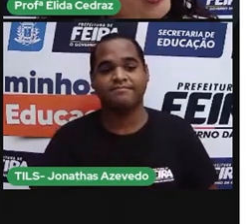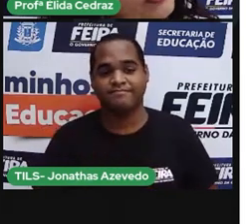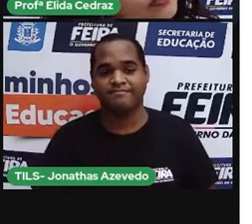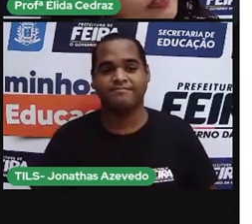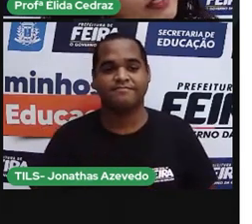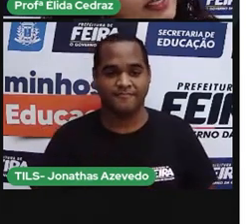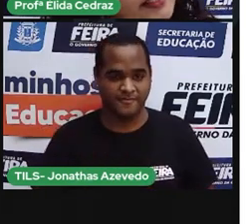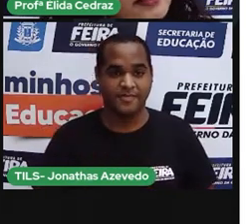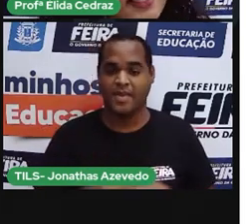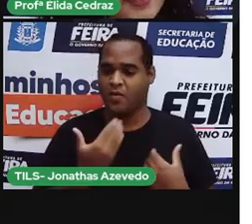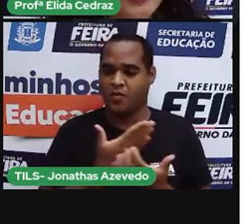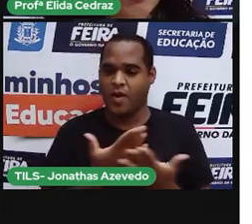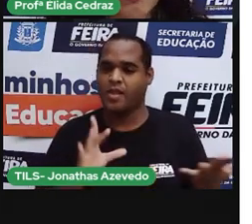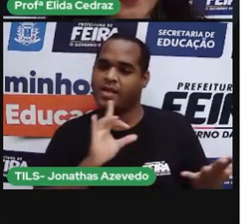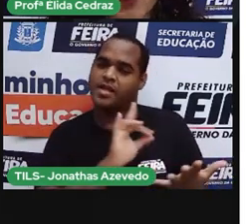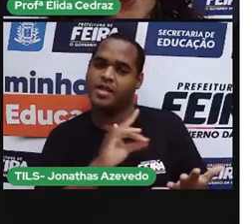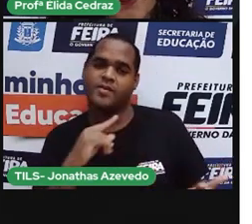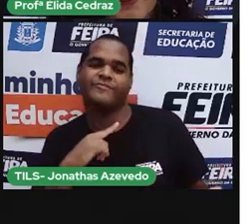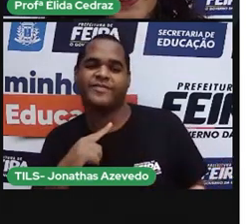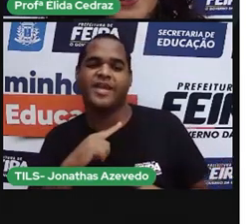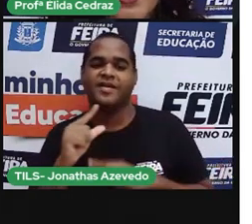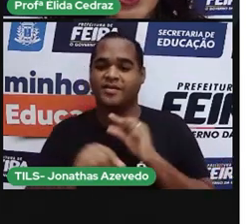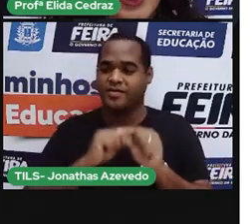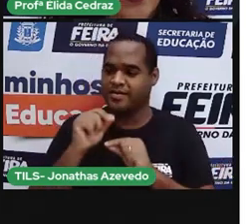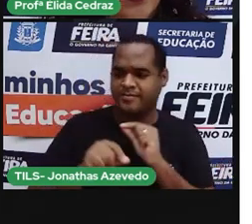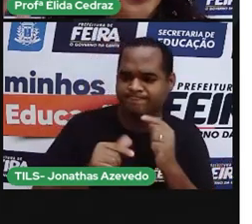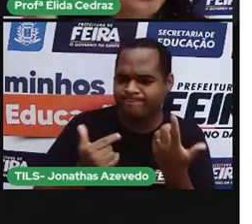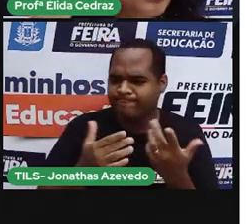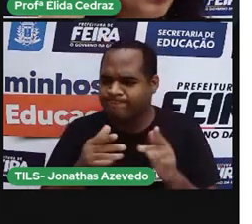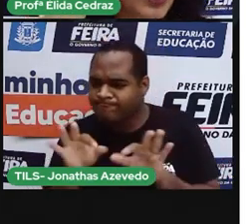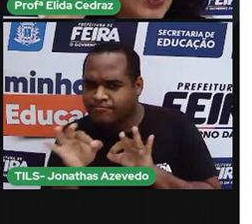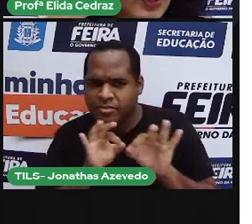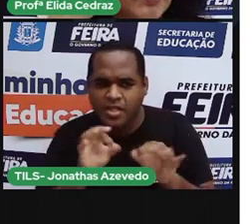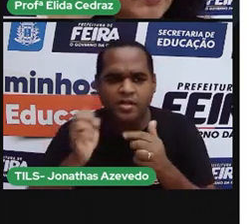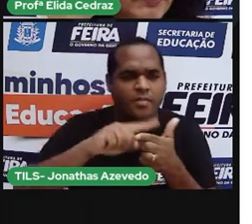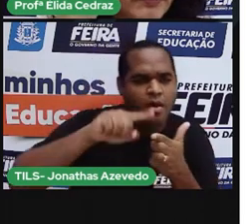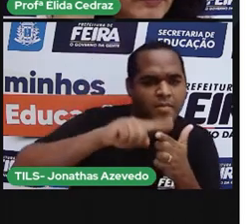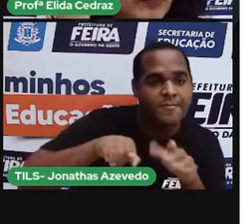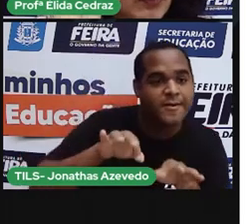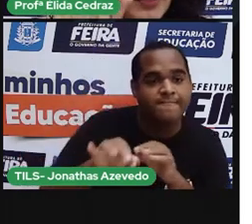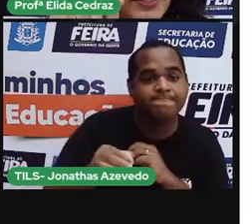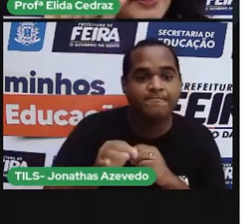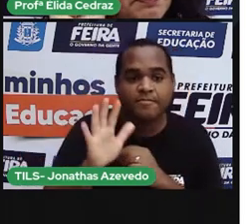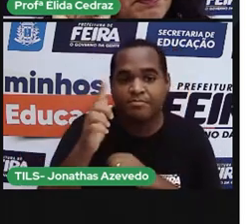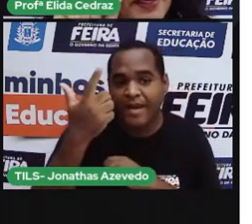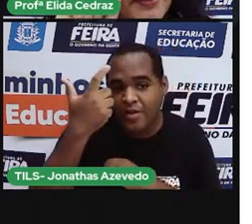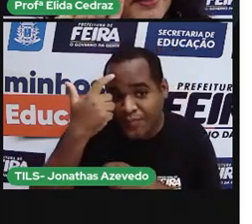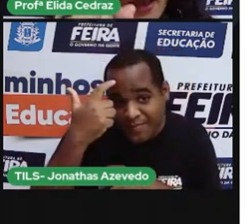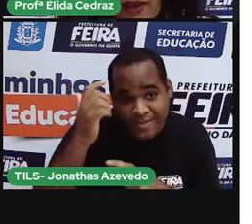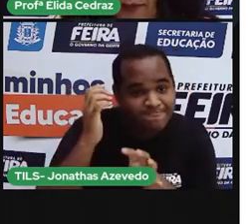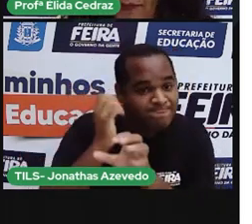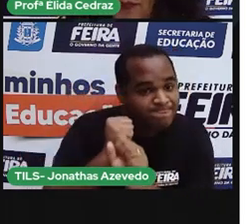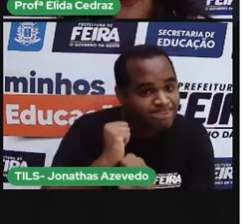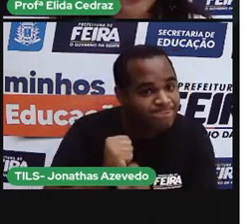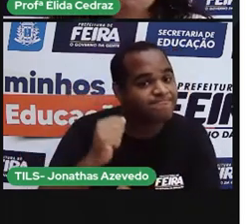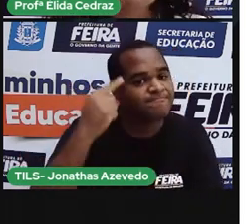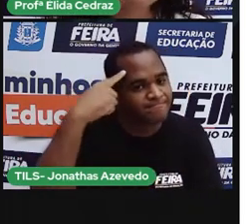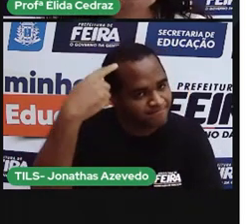Então, todos vocês resolveram os probleminhas de acordo com o que, ó, vocês